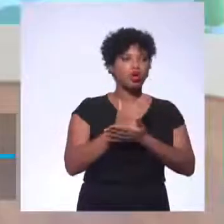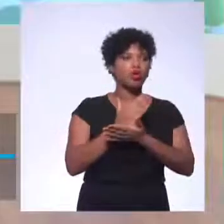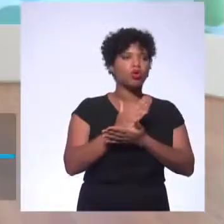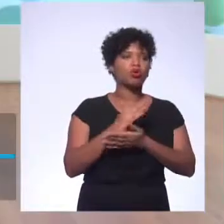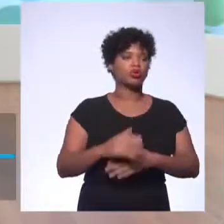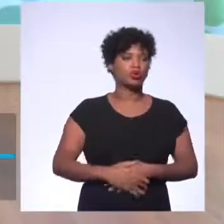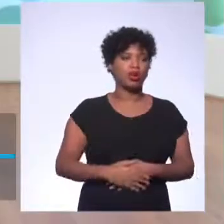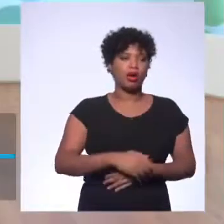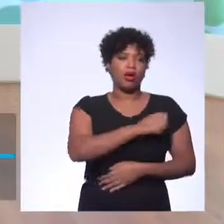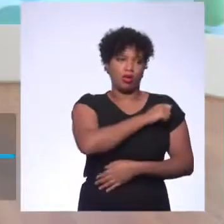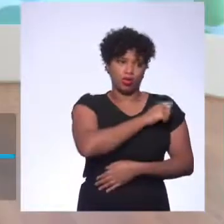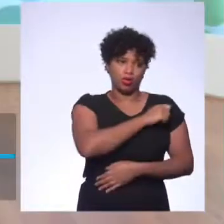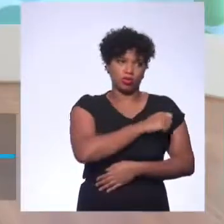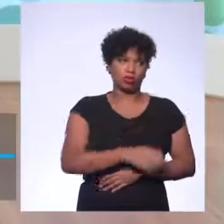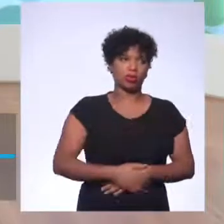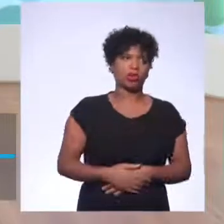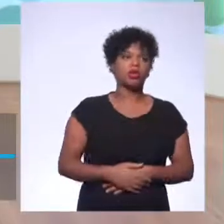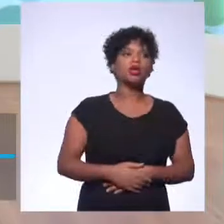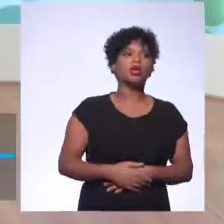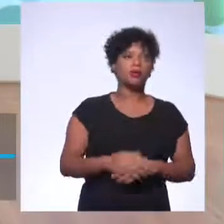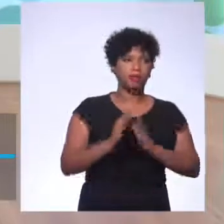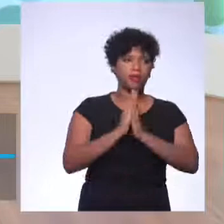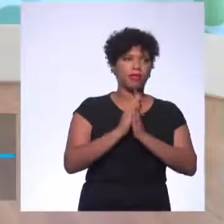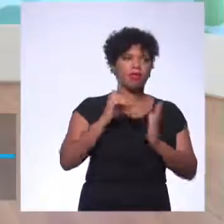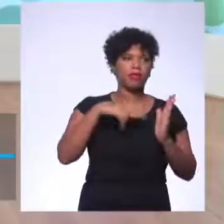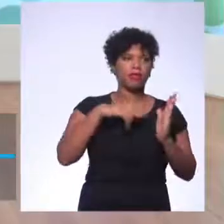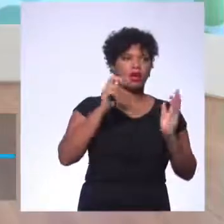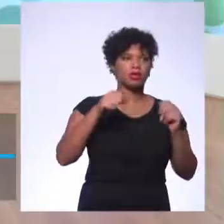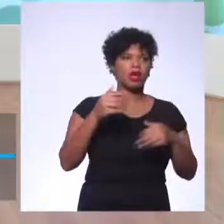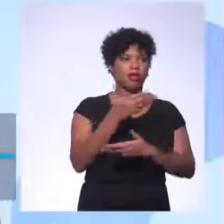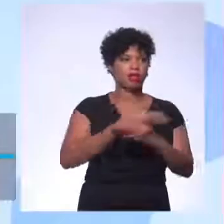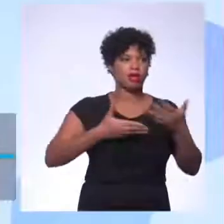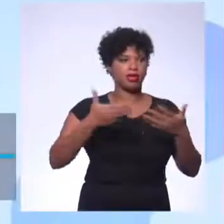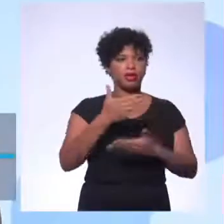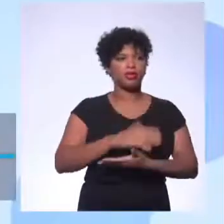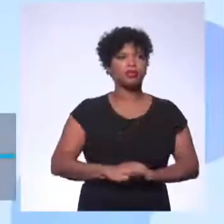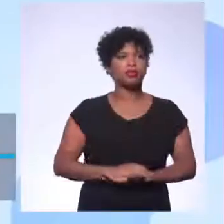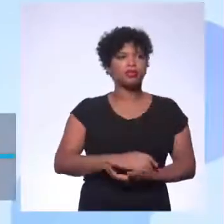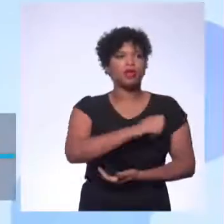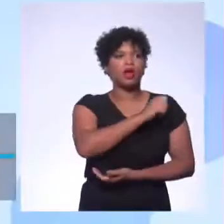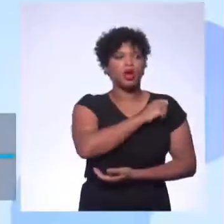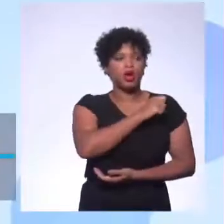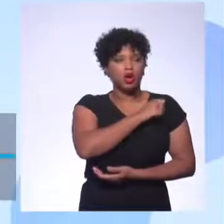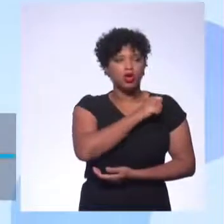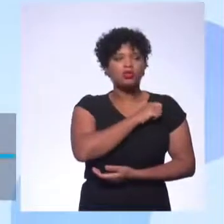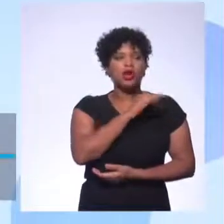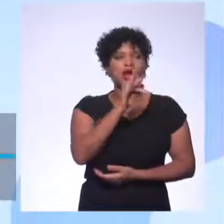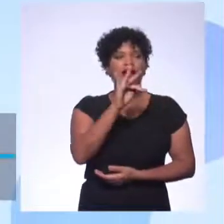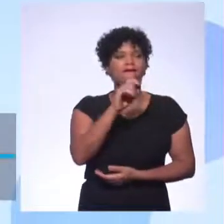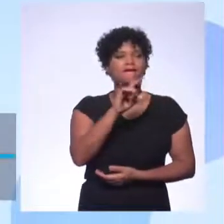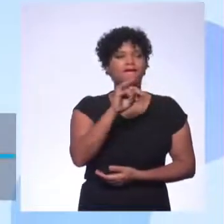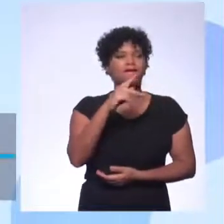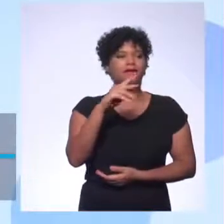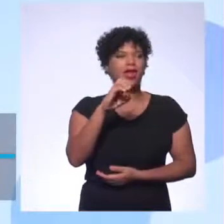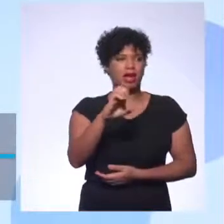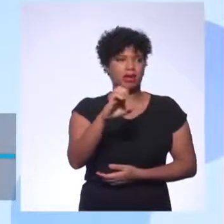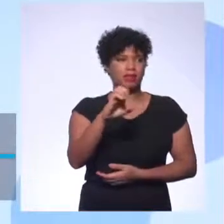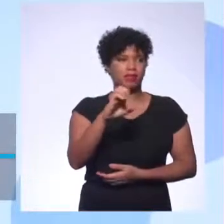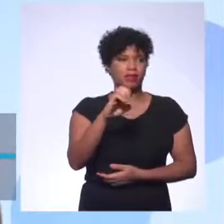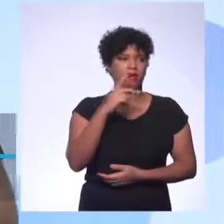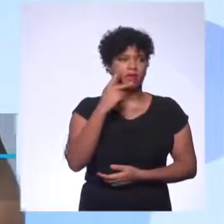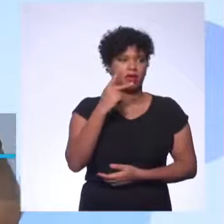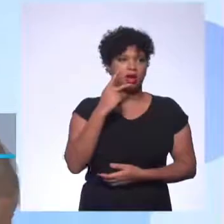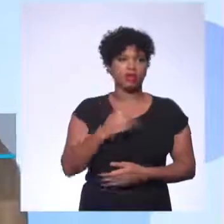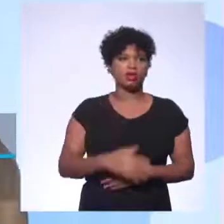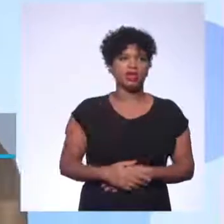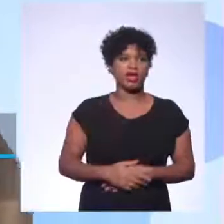Eles falam aqui, professor Mauro, pode ler para a gente a interação, o aluno Felipe por favor? Colocou assim, costumo entrar em polêmica, embora eu tente evitar, né?